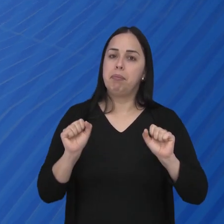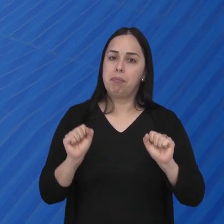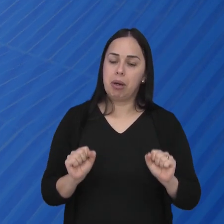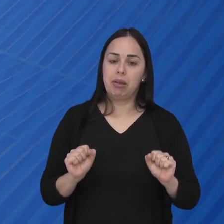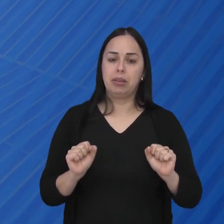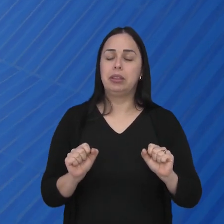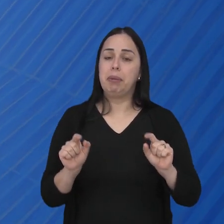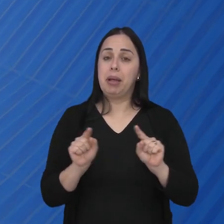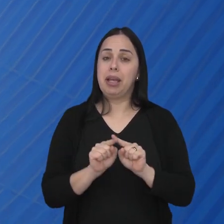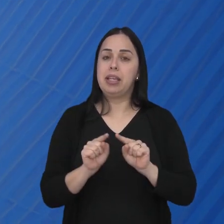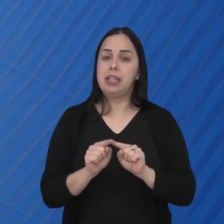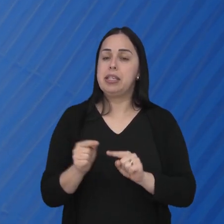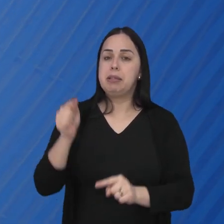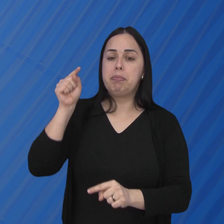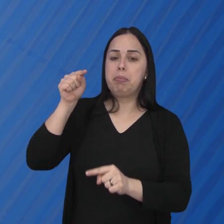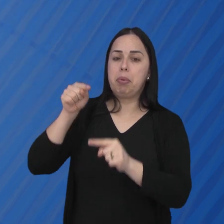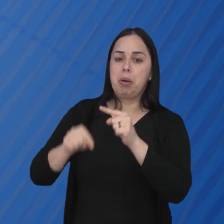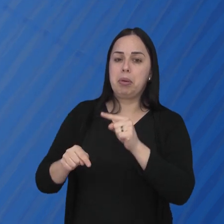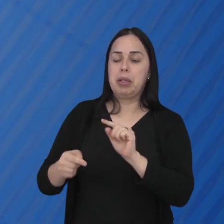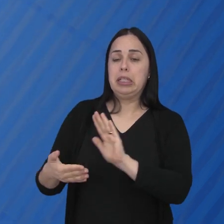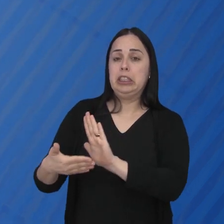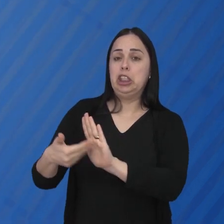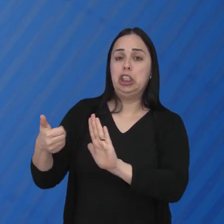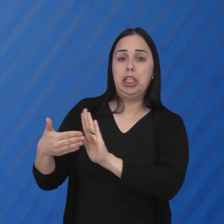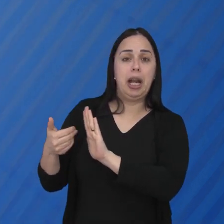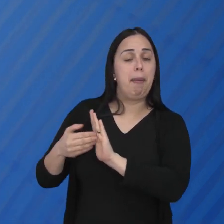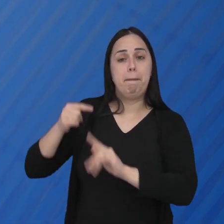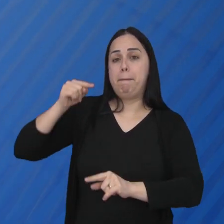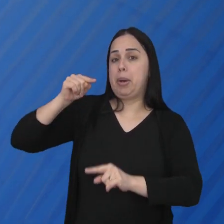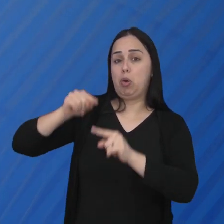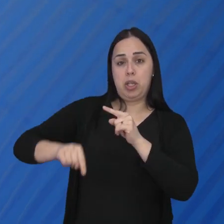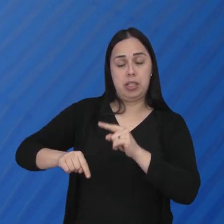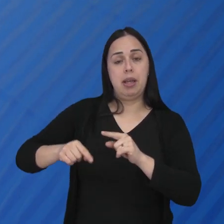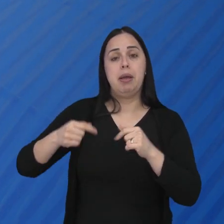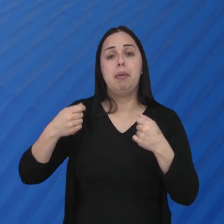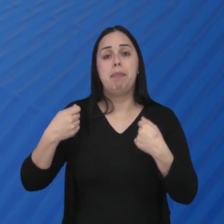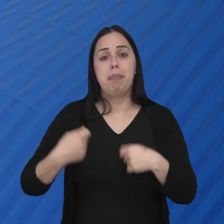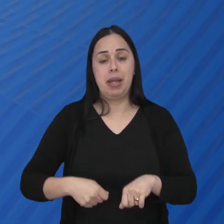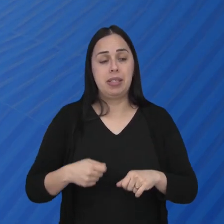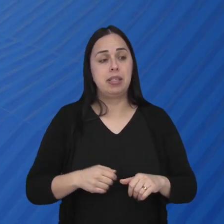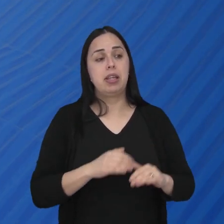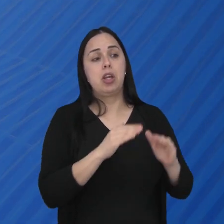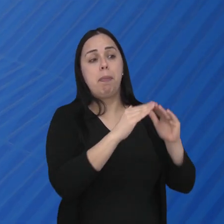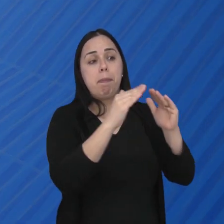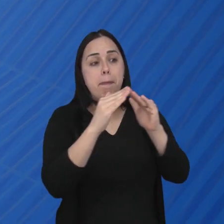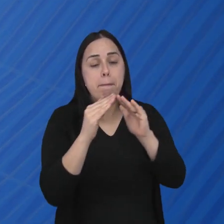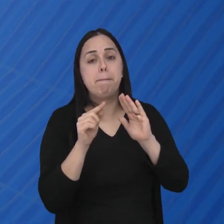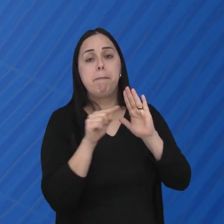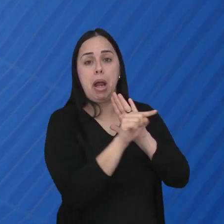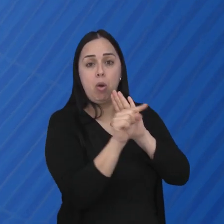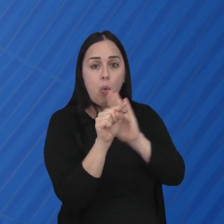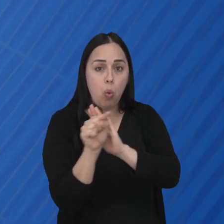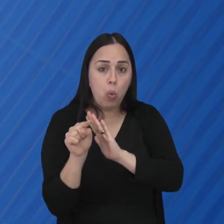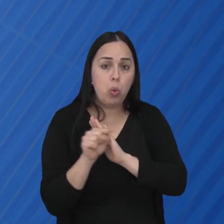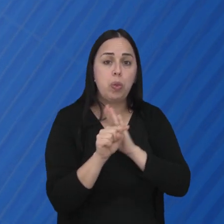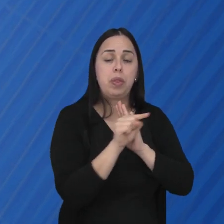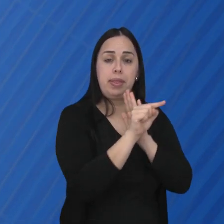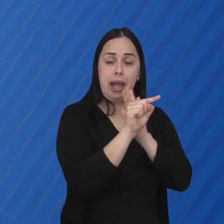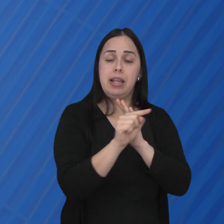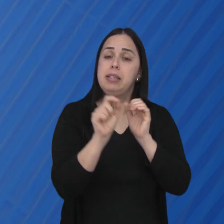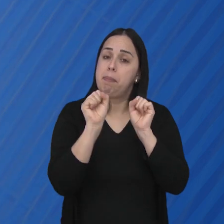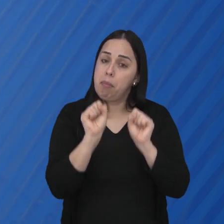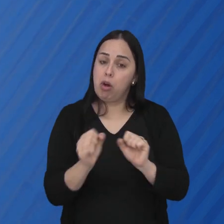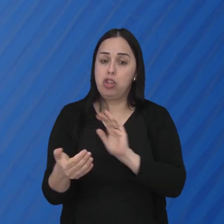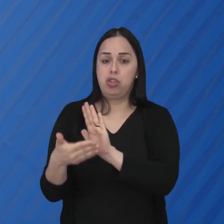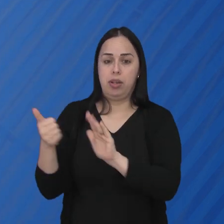de autorizar, a matéria proíbe a retirada da casinha ou do comedouro sem a autorização dos moradores ou dos órgãos